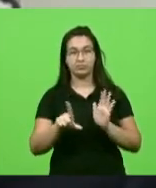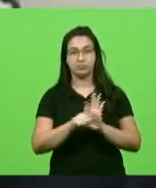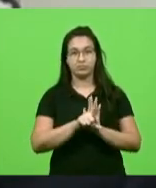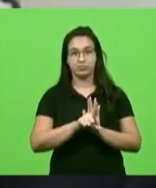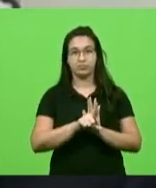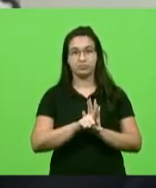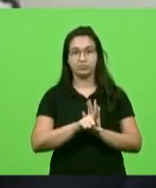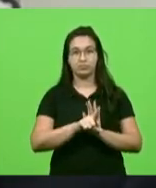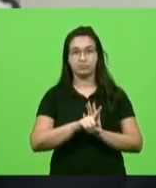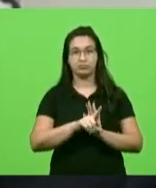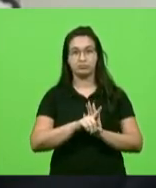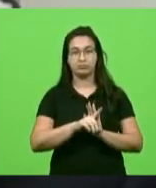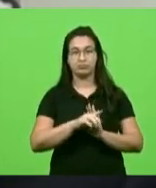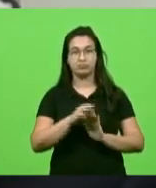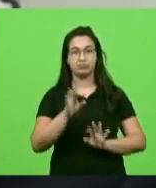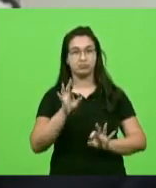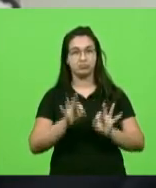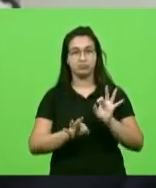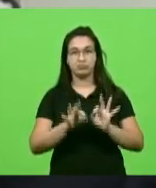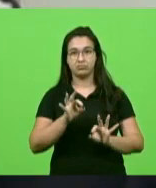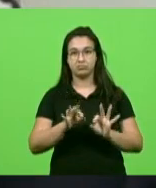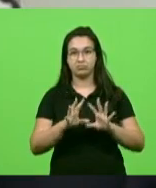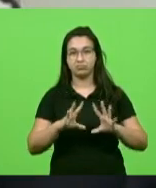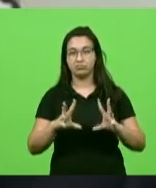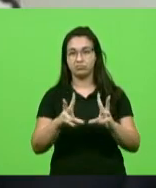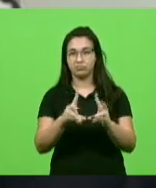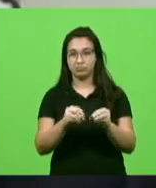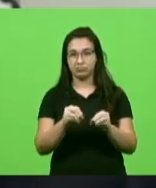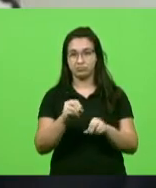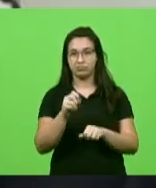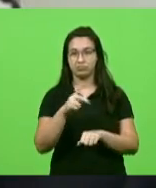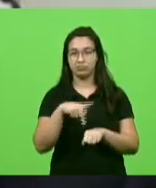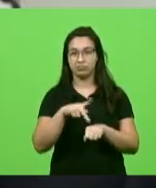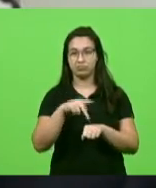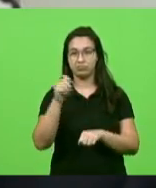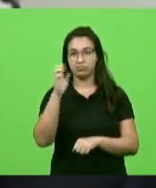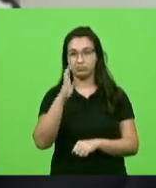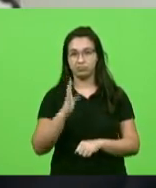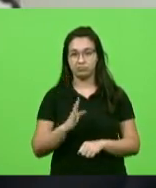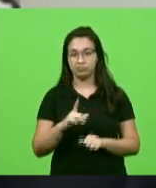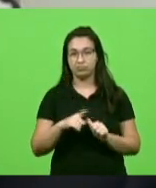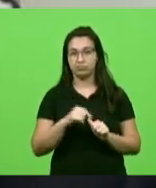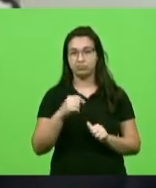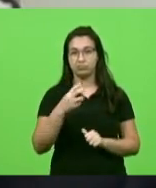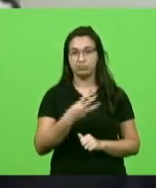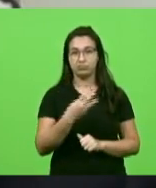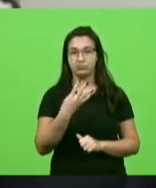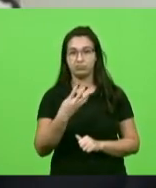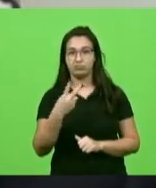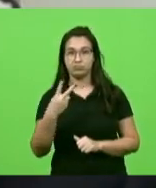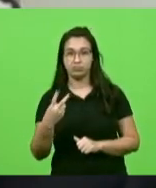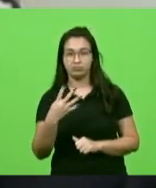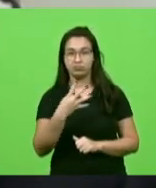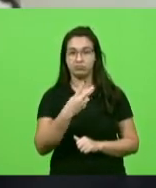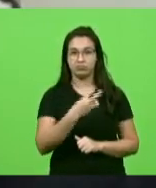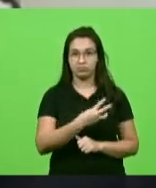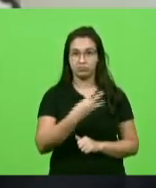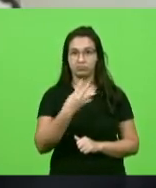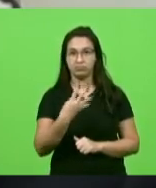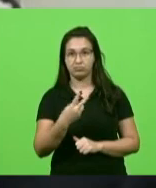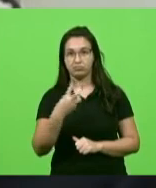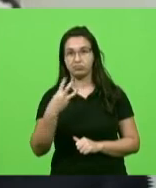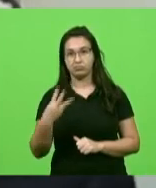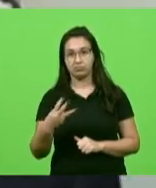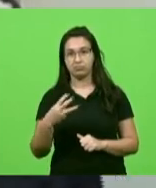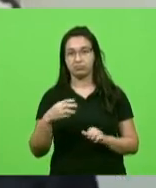todo o processo de impeachment do nosso país e nos seus artigos 342 343 do regimento